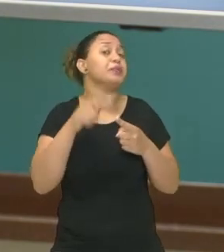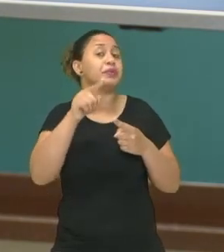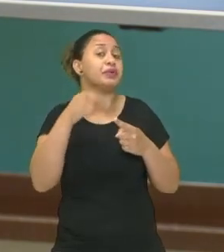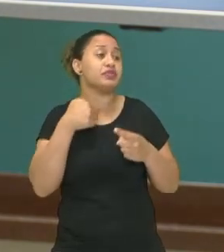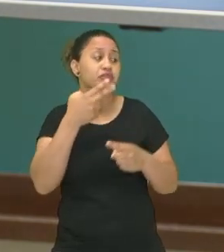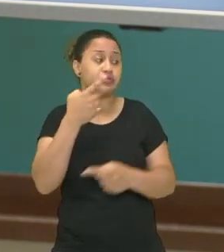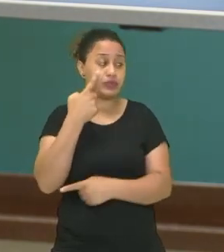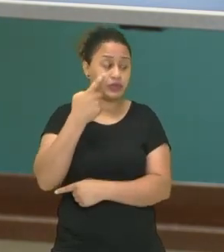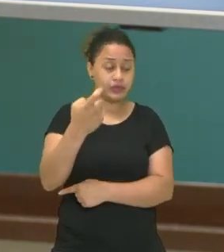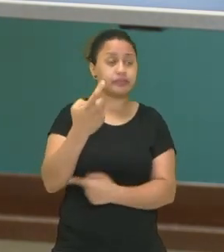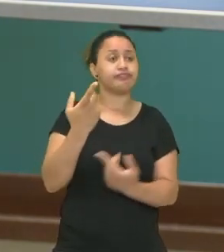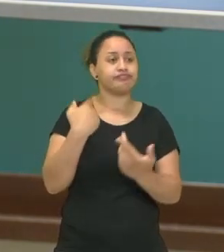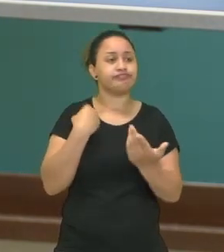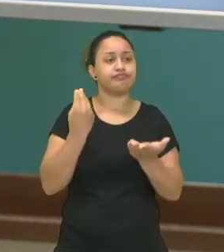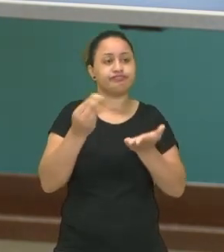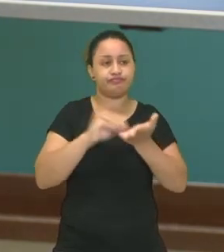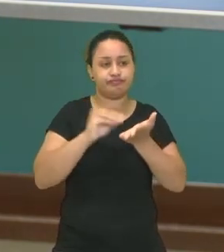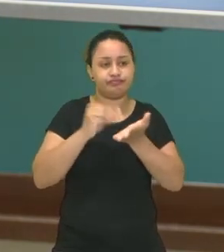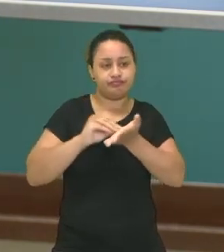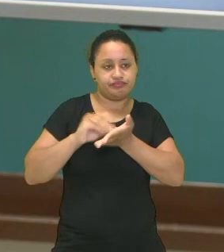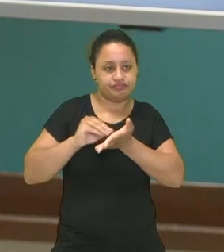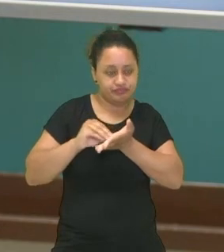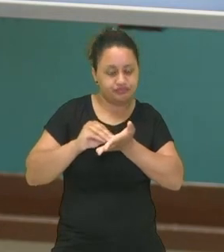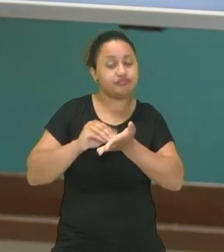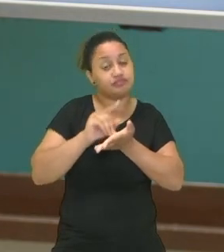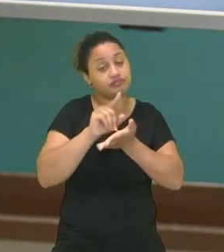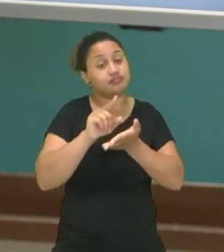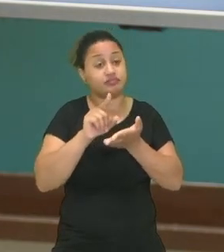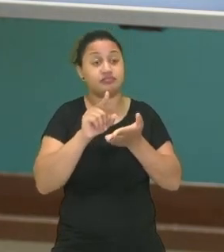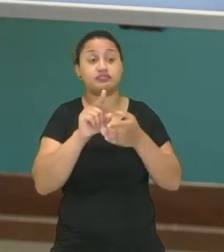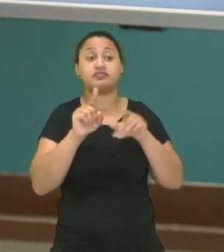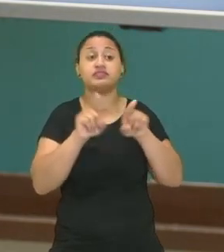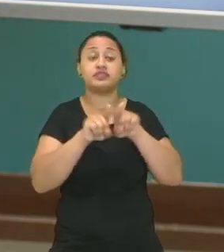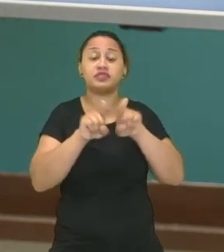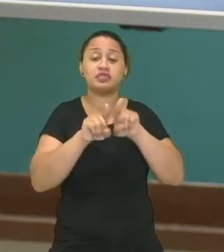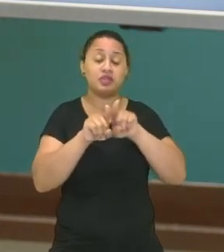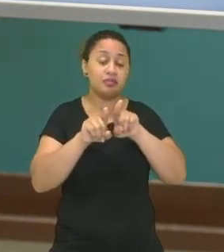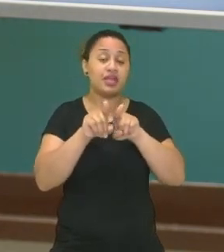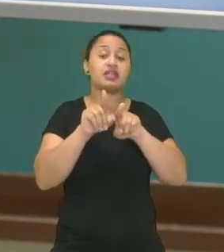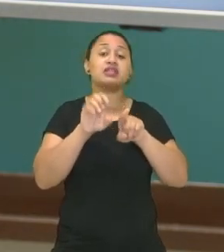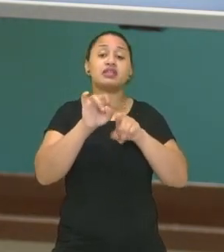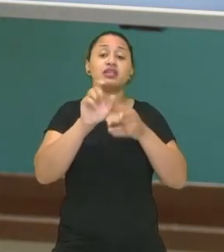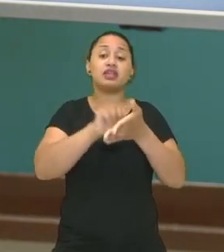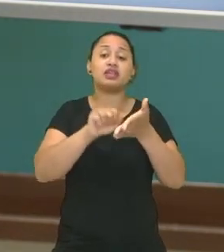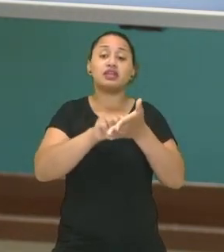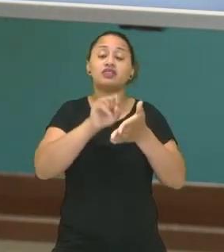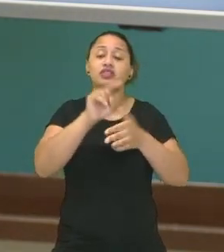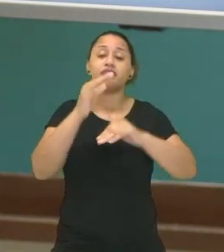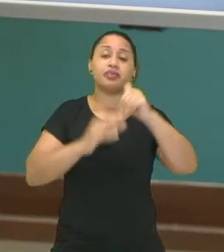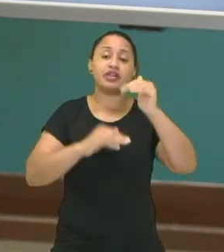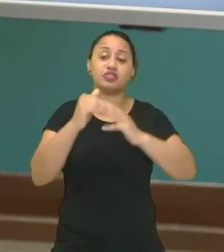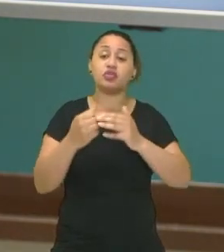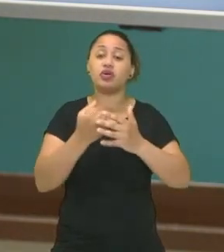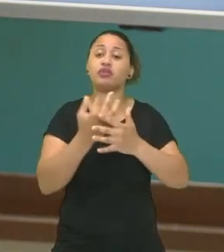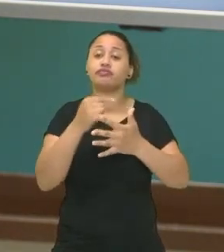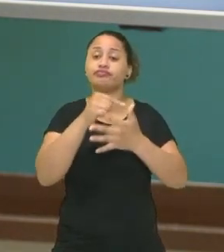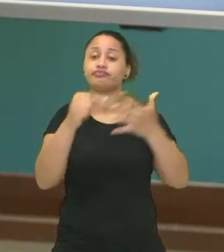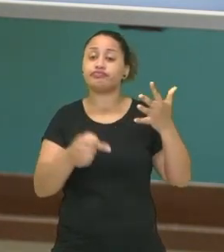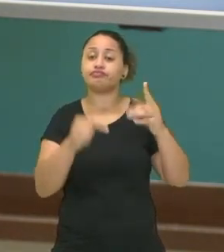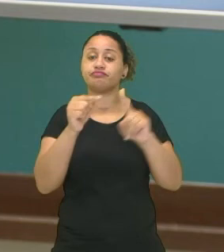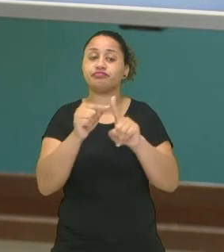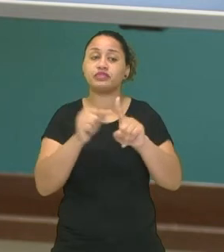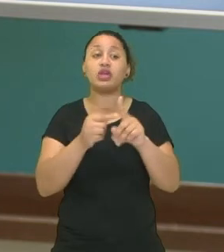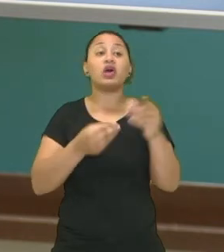atenção. Registre ainda se já praticou alguma delas,